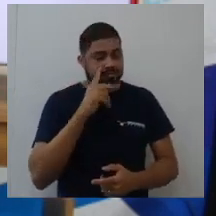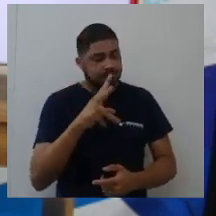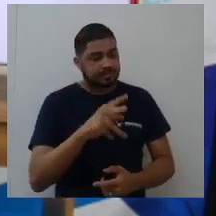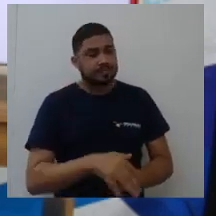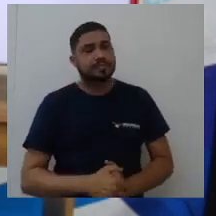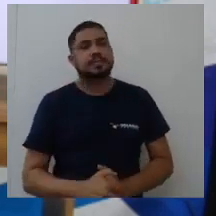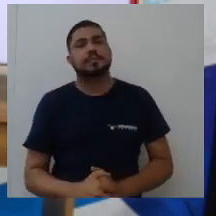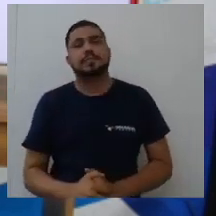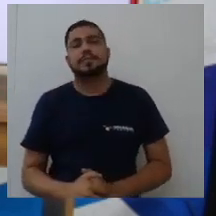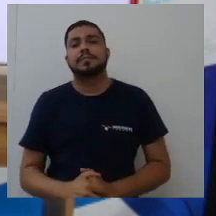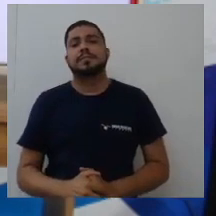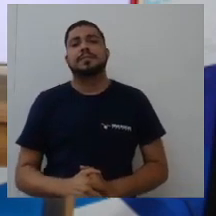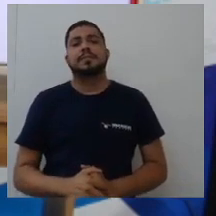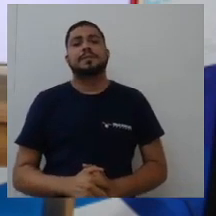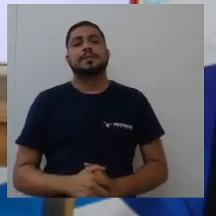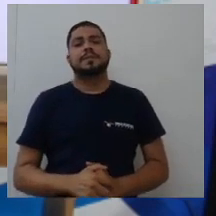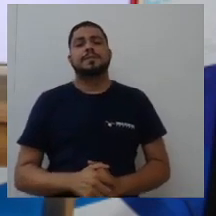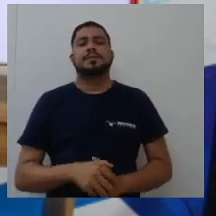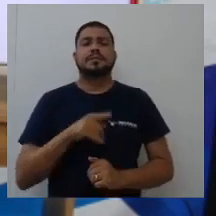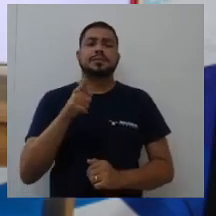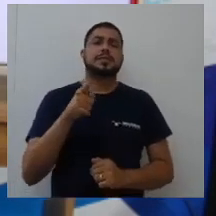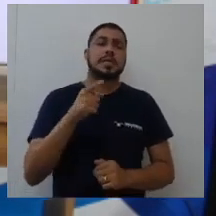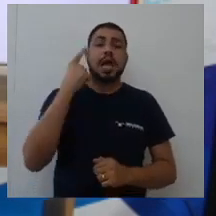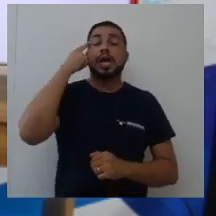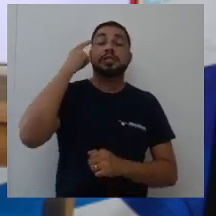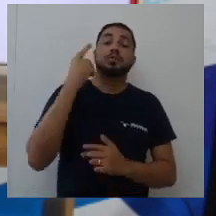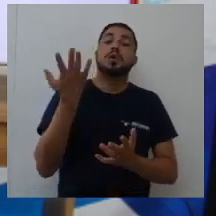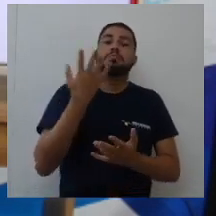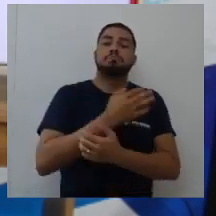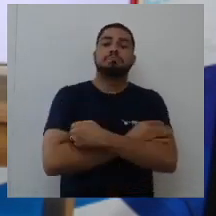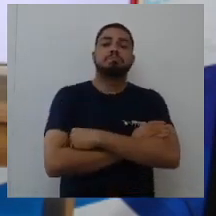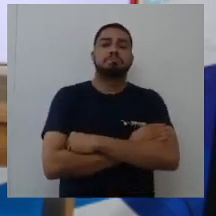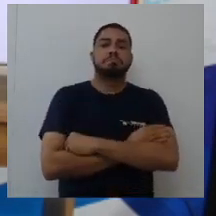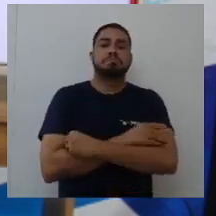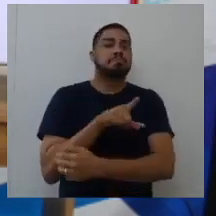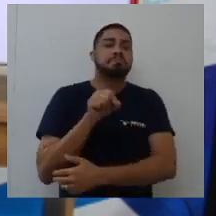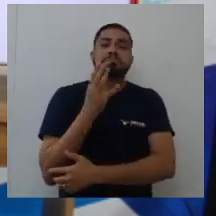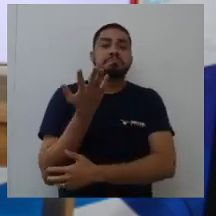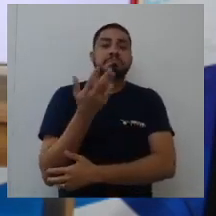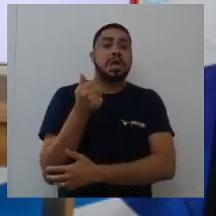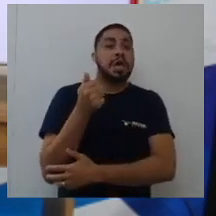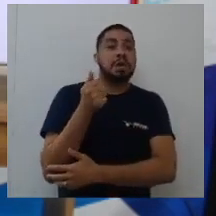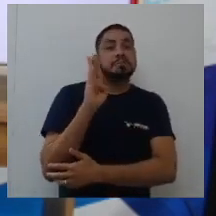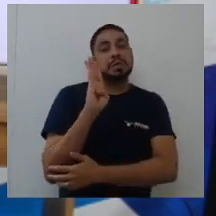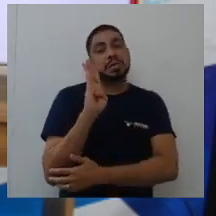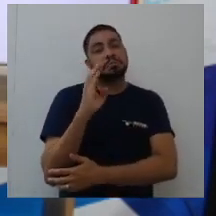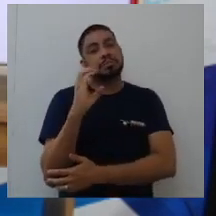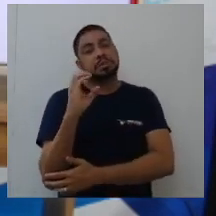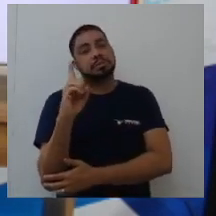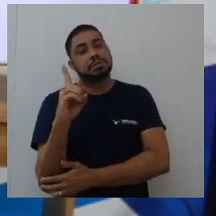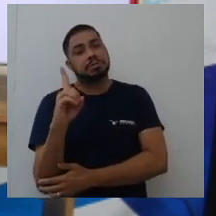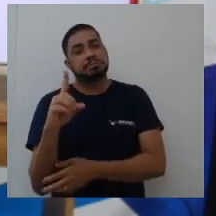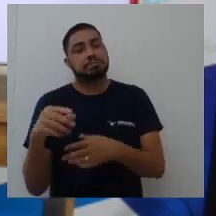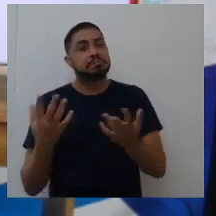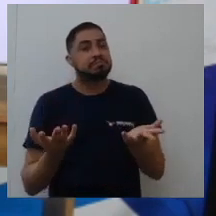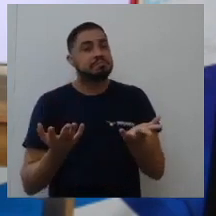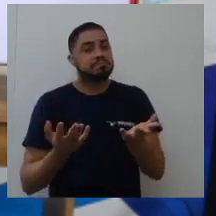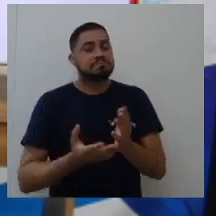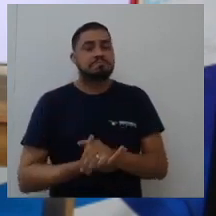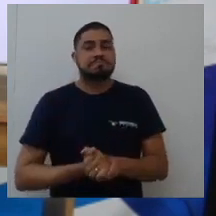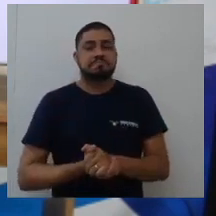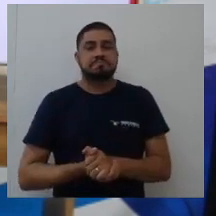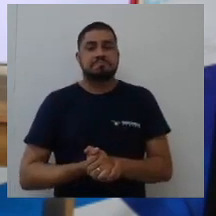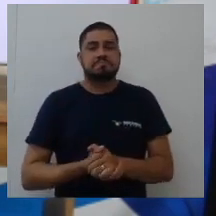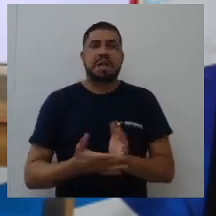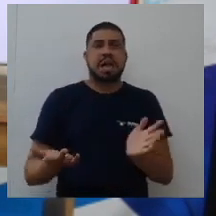só. Você arriscar qual? A, B, C ou D?